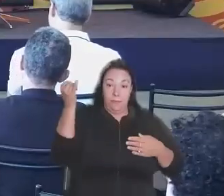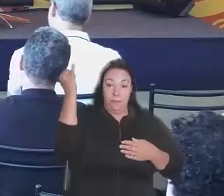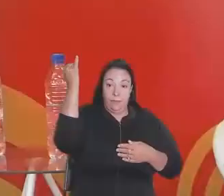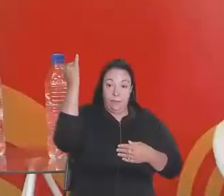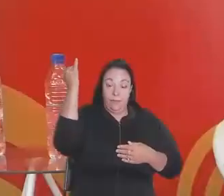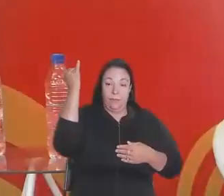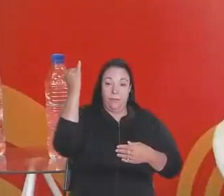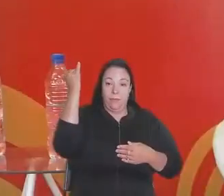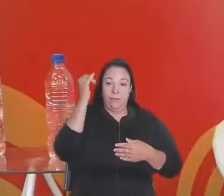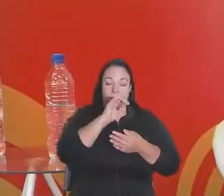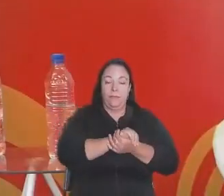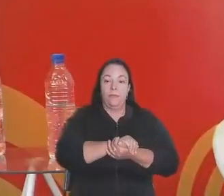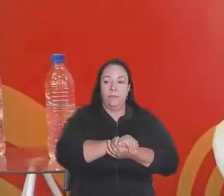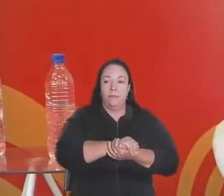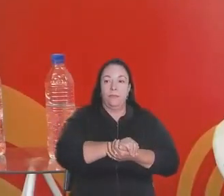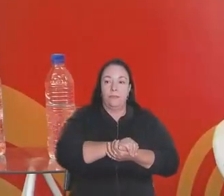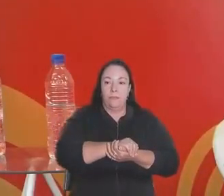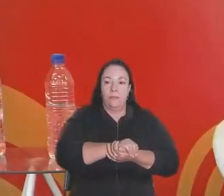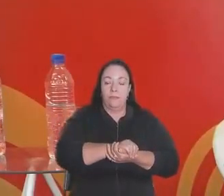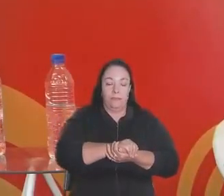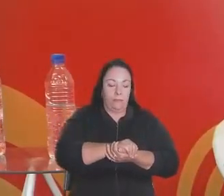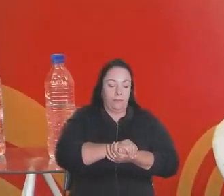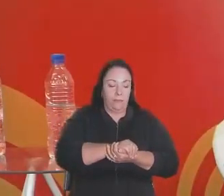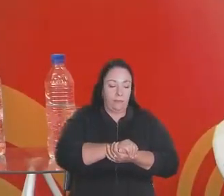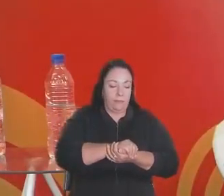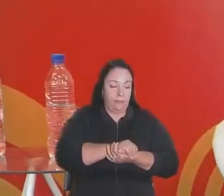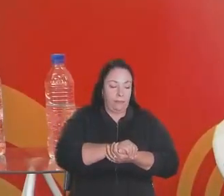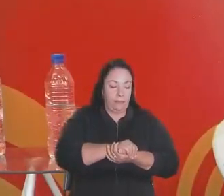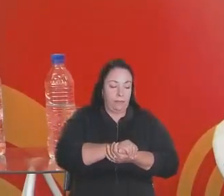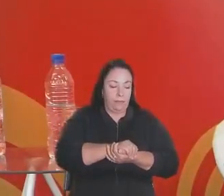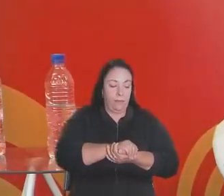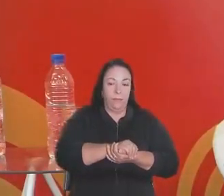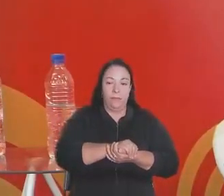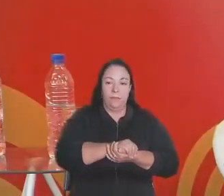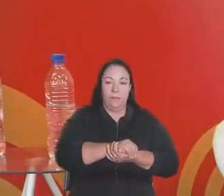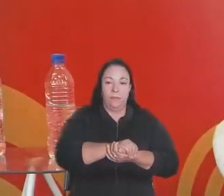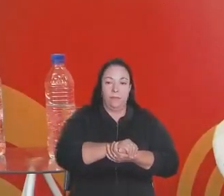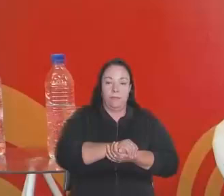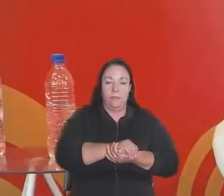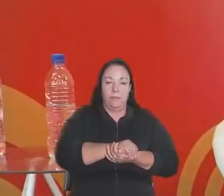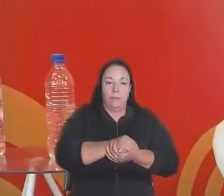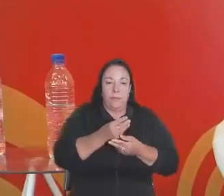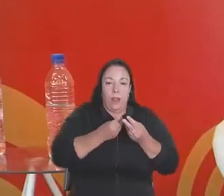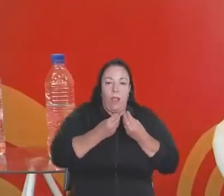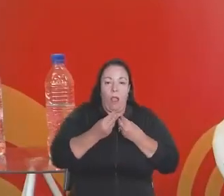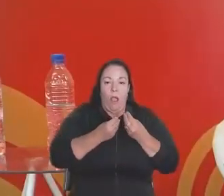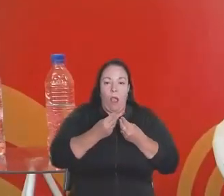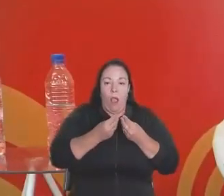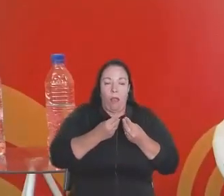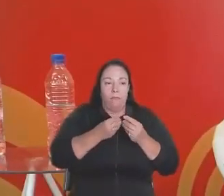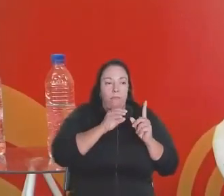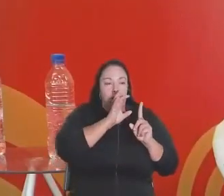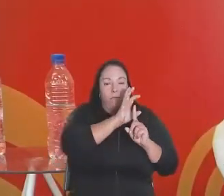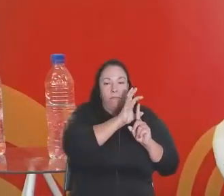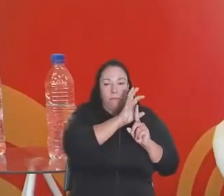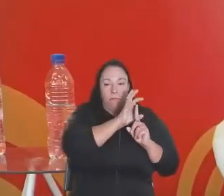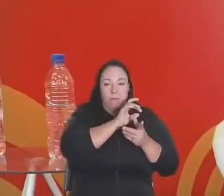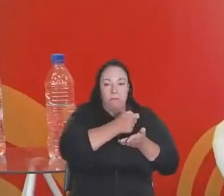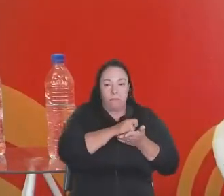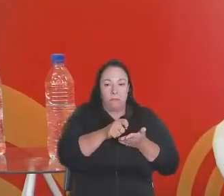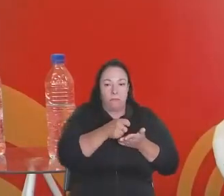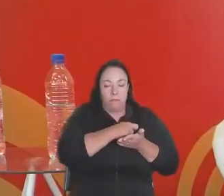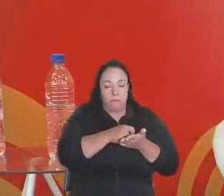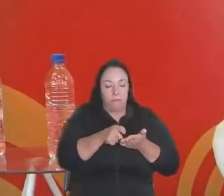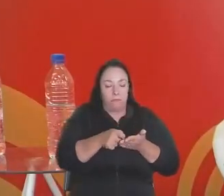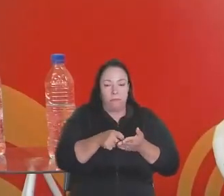é dizer que como que eu me inspirei para escrever esse livro. Quando eu